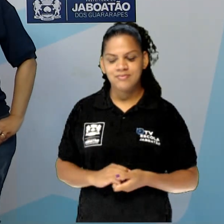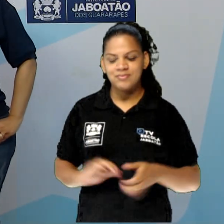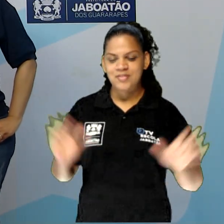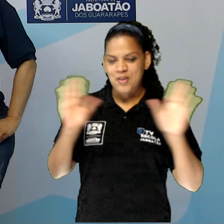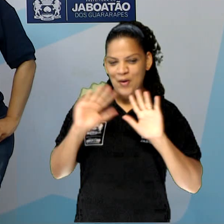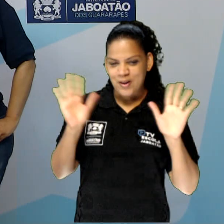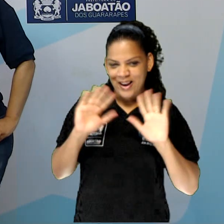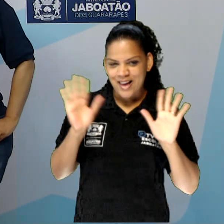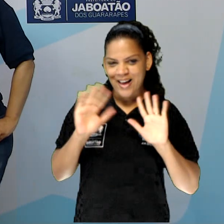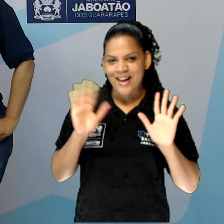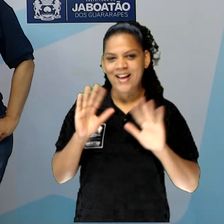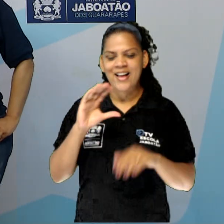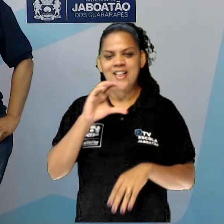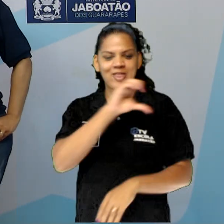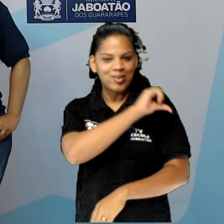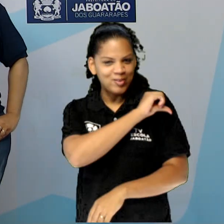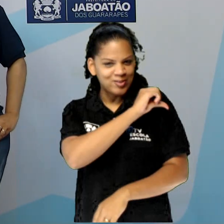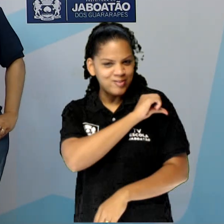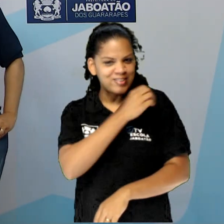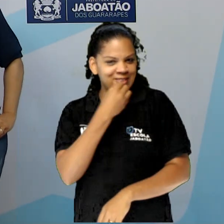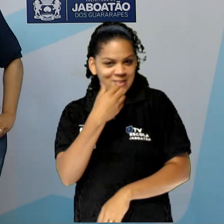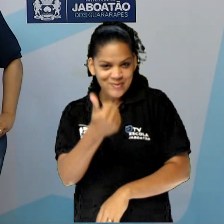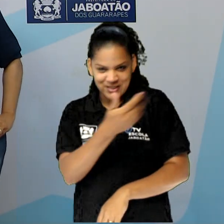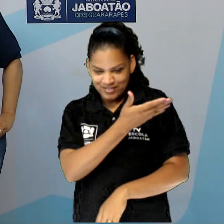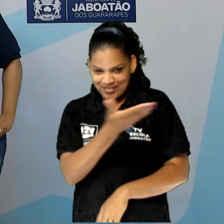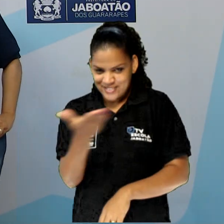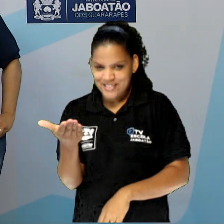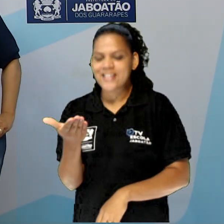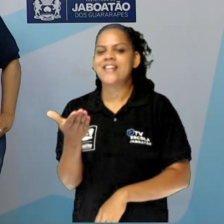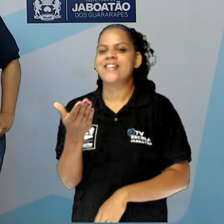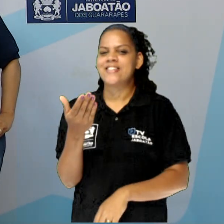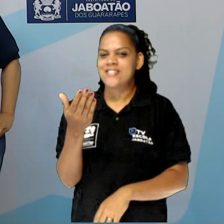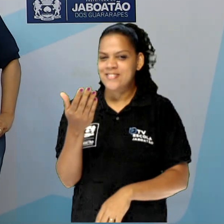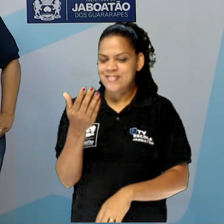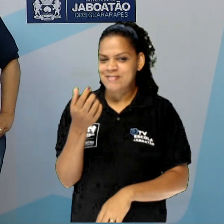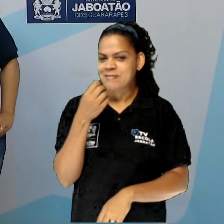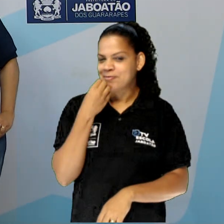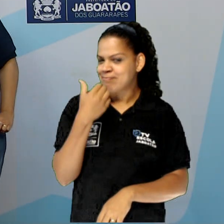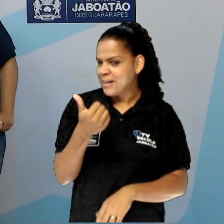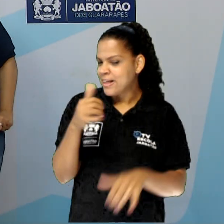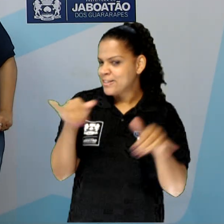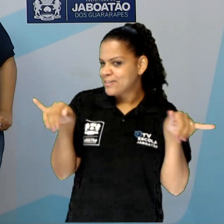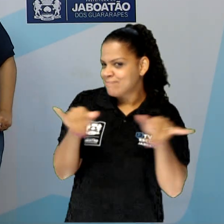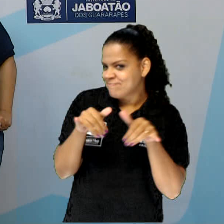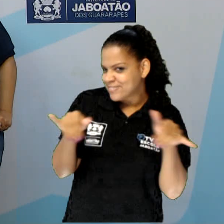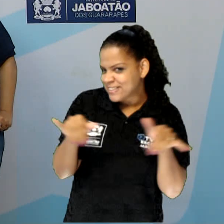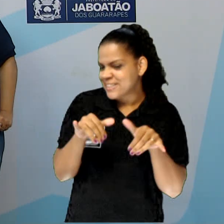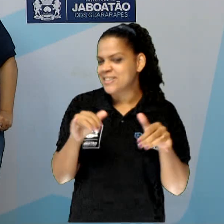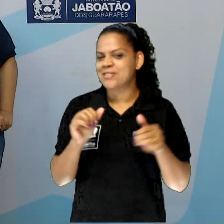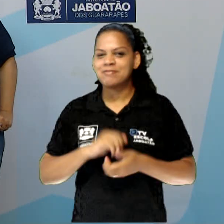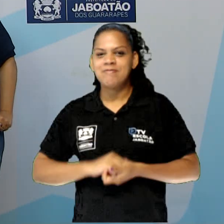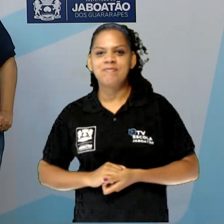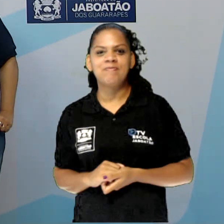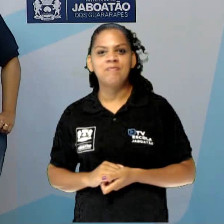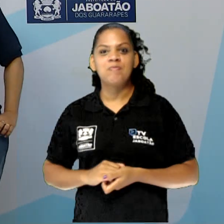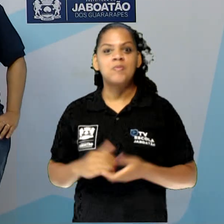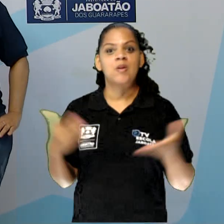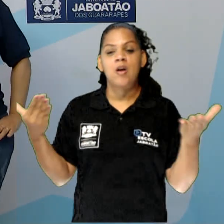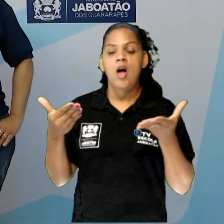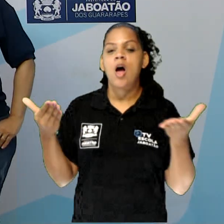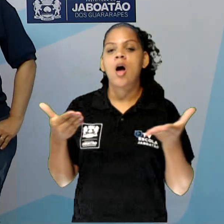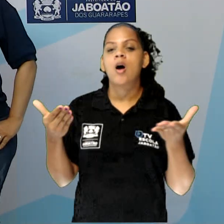E aí, nono ano, tudo bem com vocês? Tudo beleza? Tranquilo? Na aula de hoje, nós